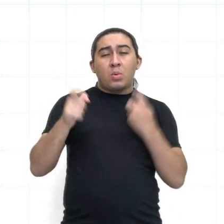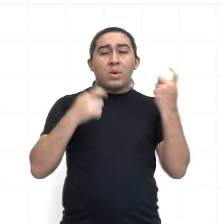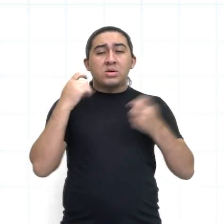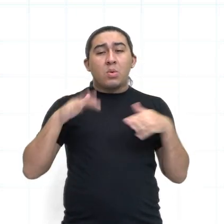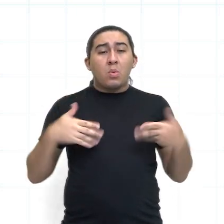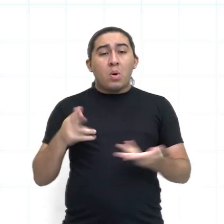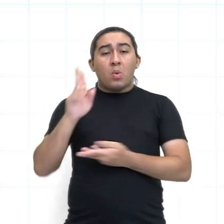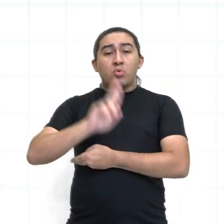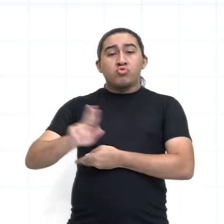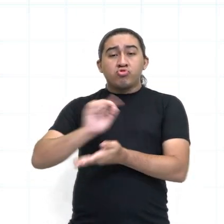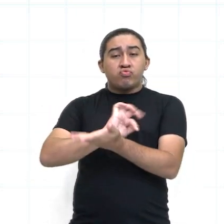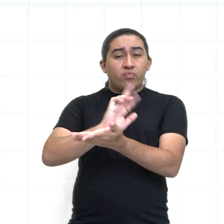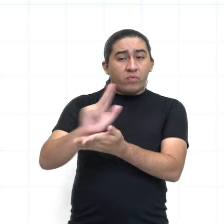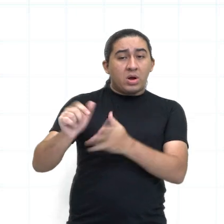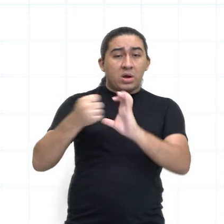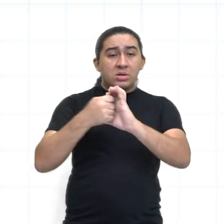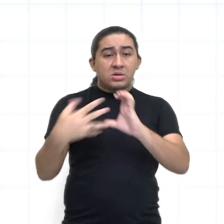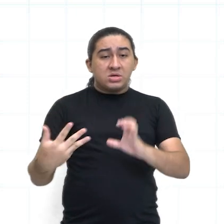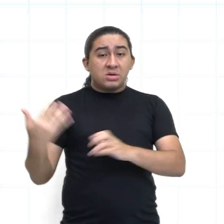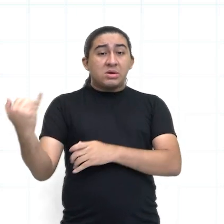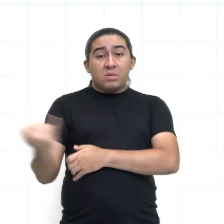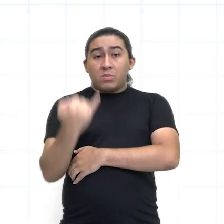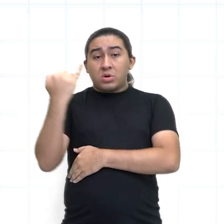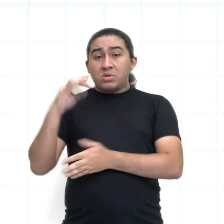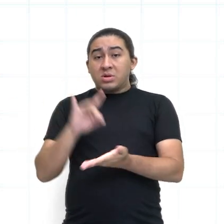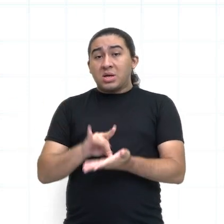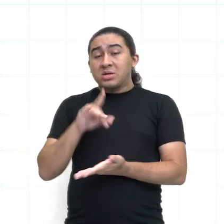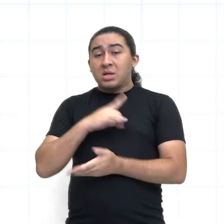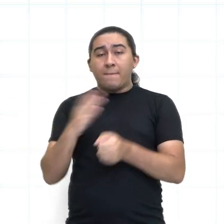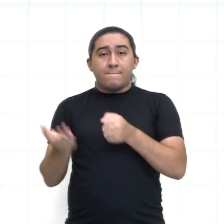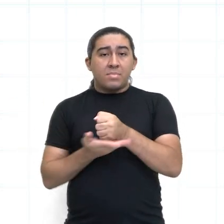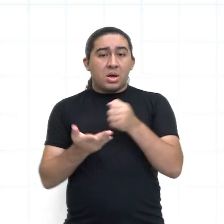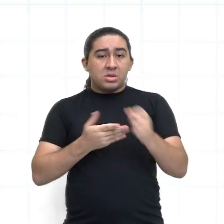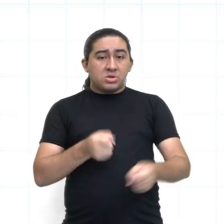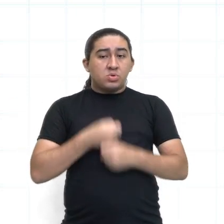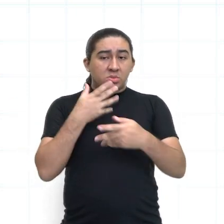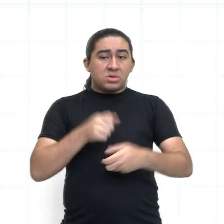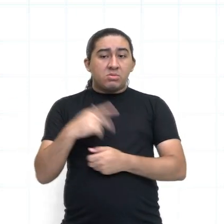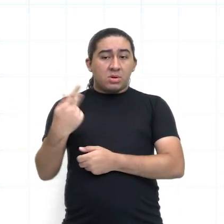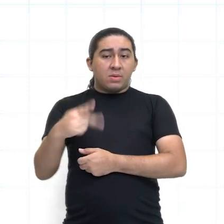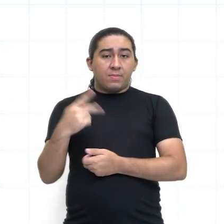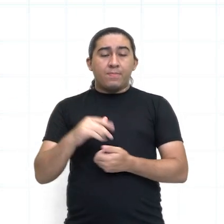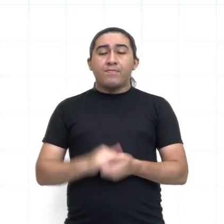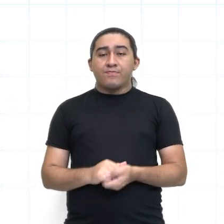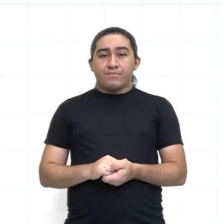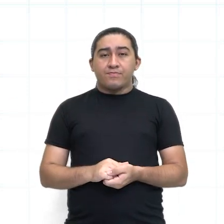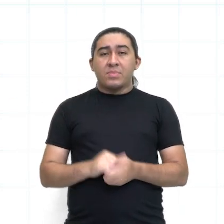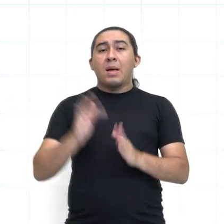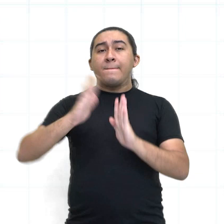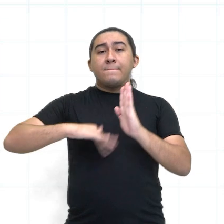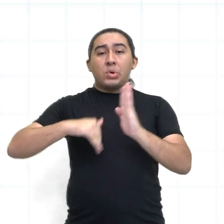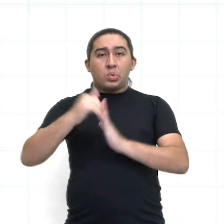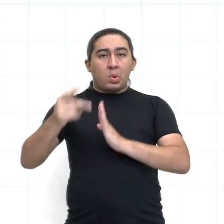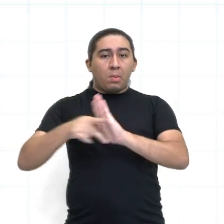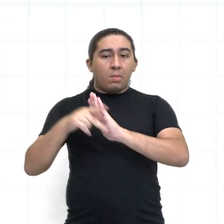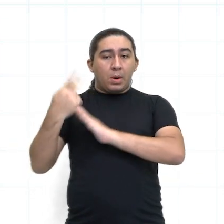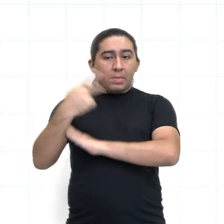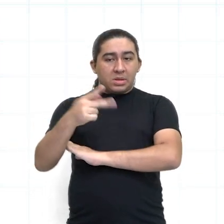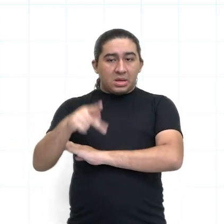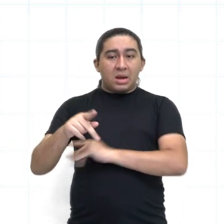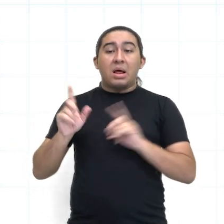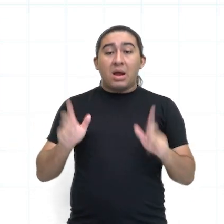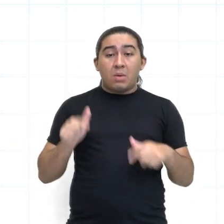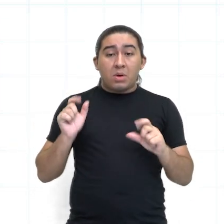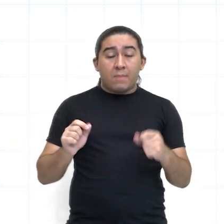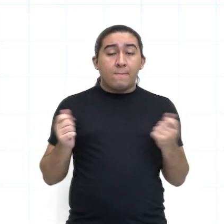de poucos elementos fundamentais como base de expressão. As obras minimalistas